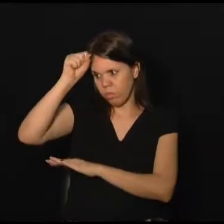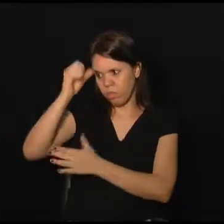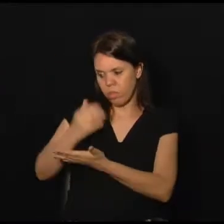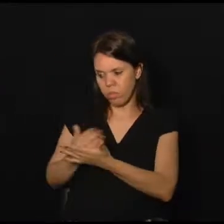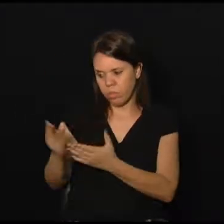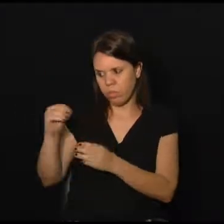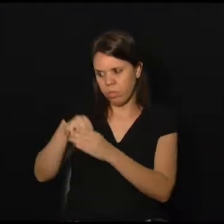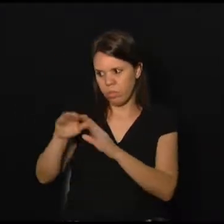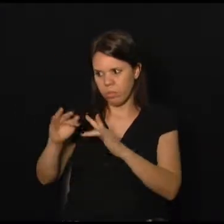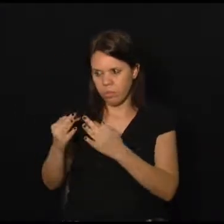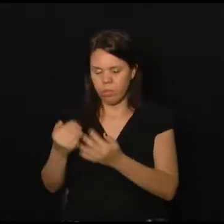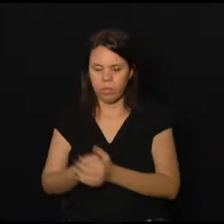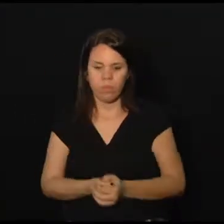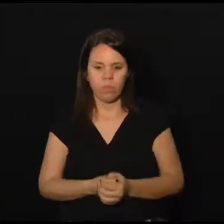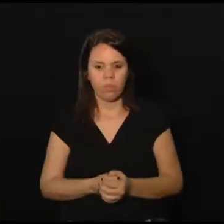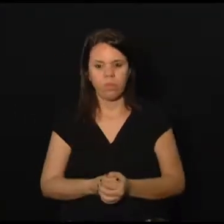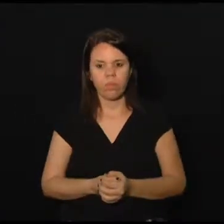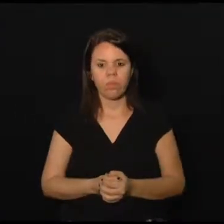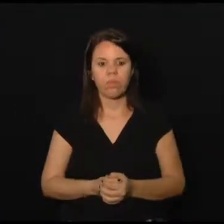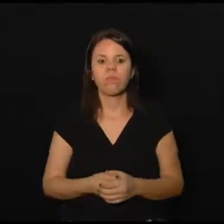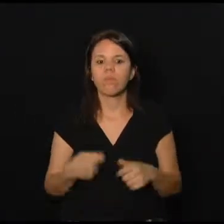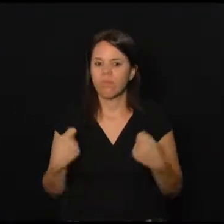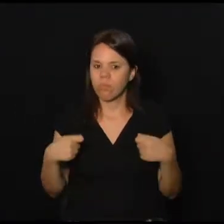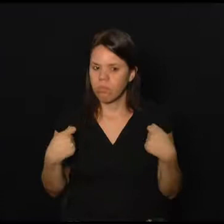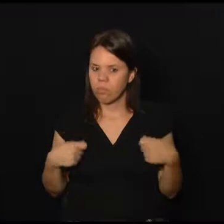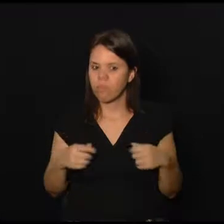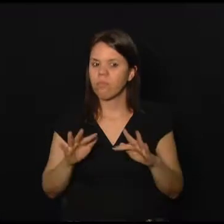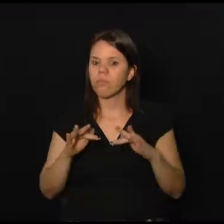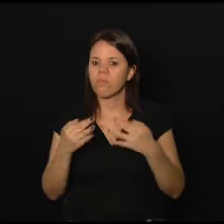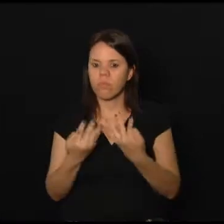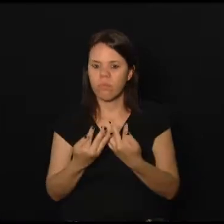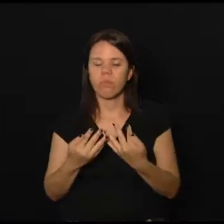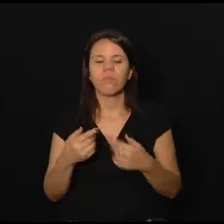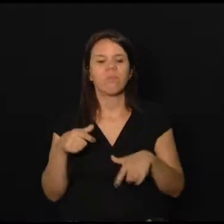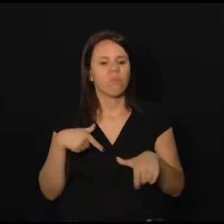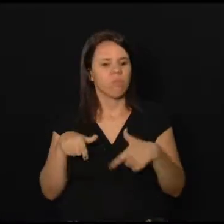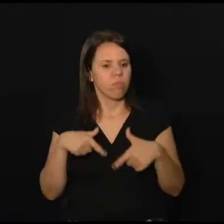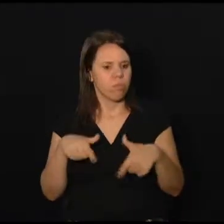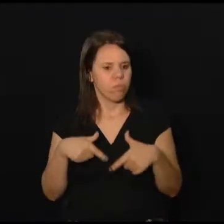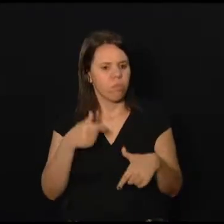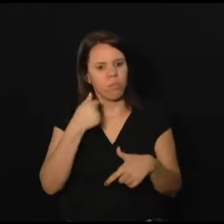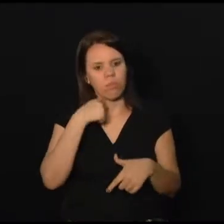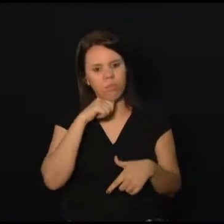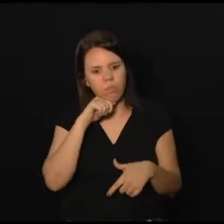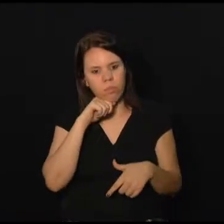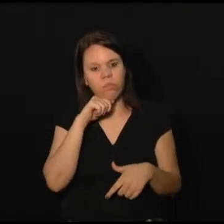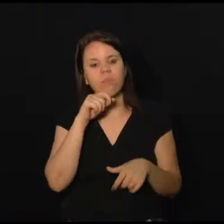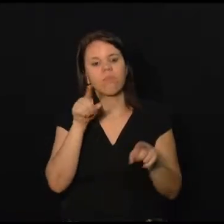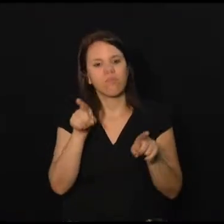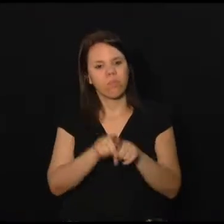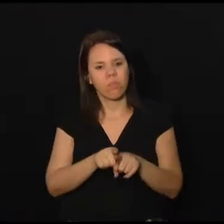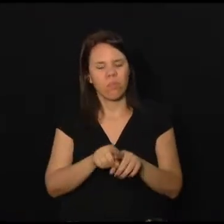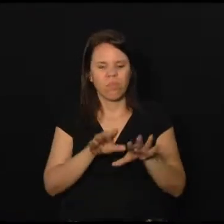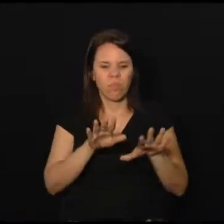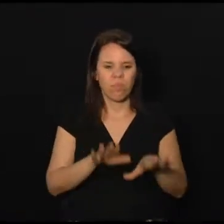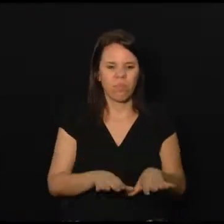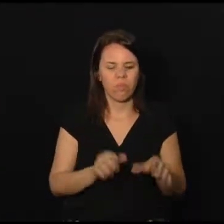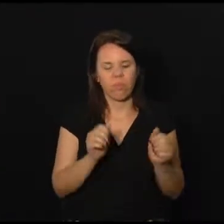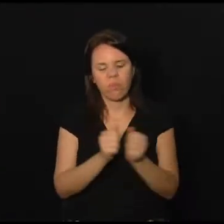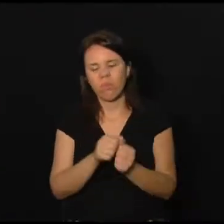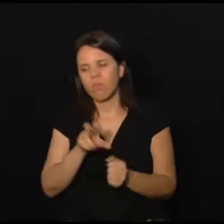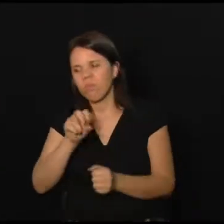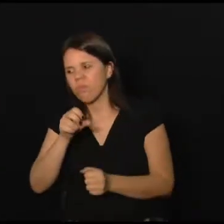casa. Não é? Então, a necessidade dos pais ter que trabalhar, da mãe também, e às vezes ficam com a avó, ficam